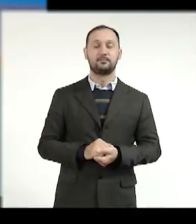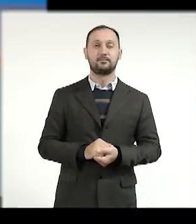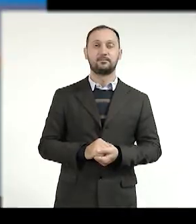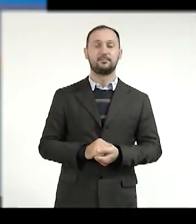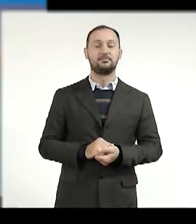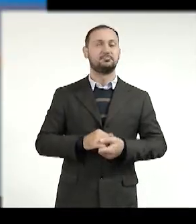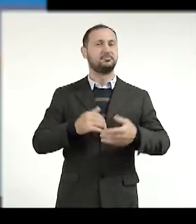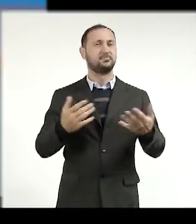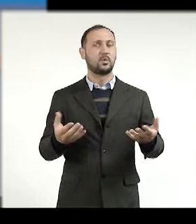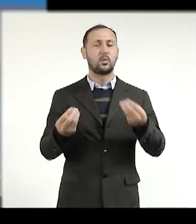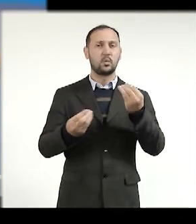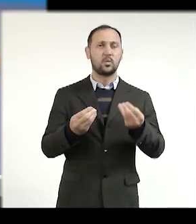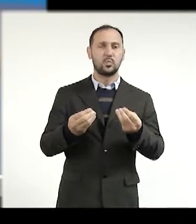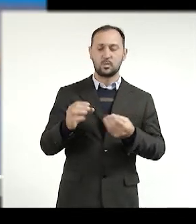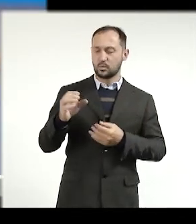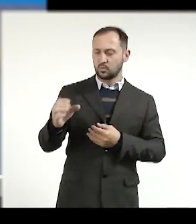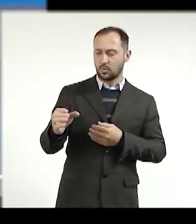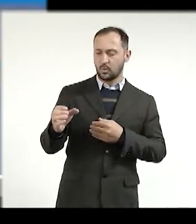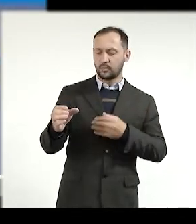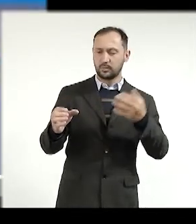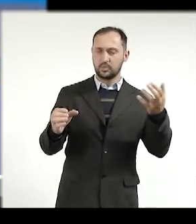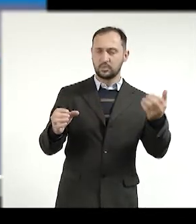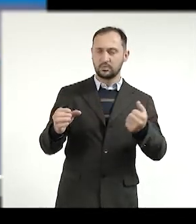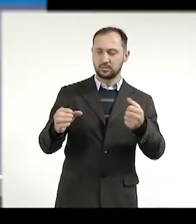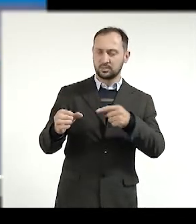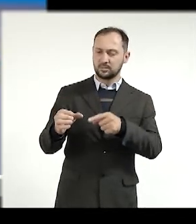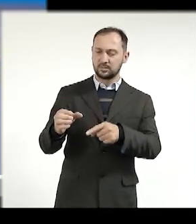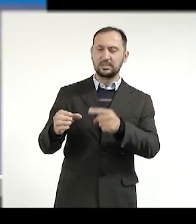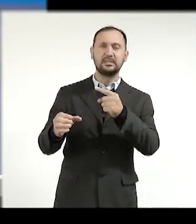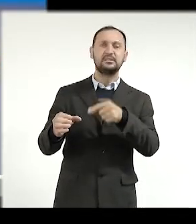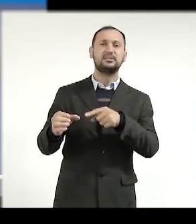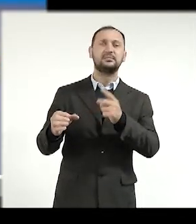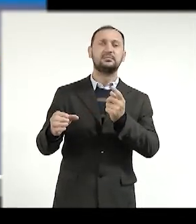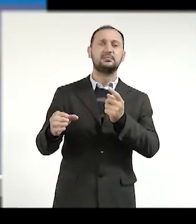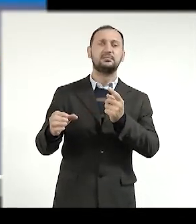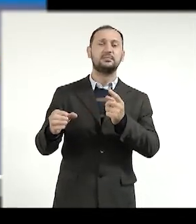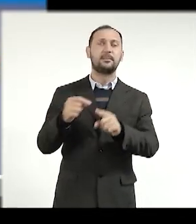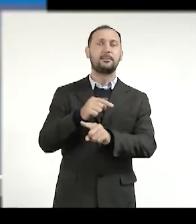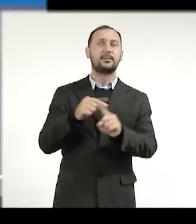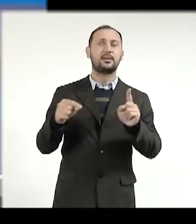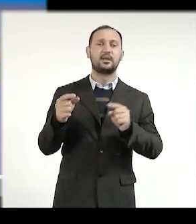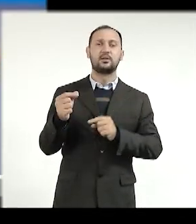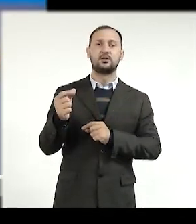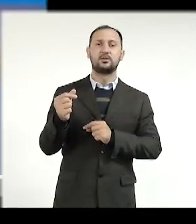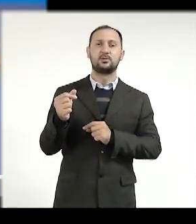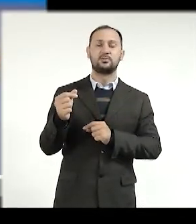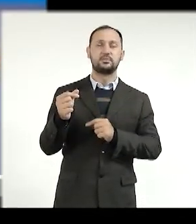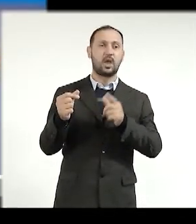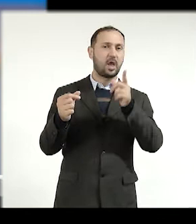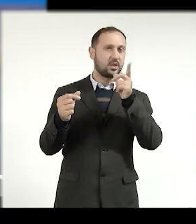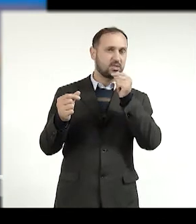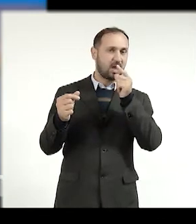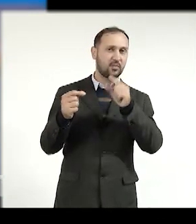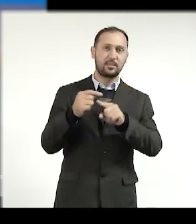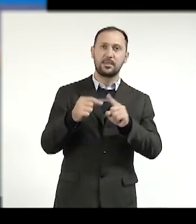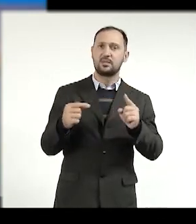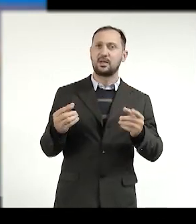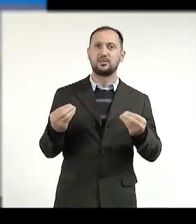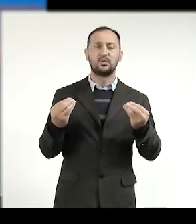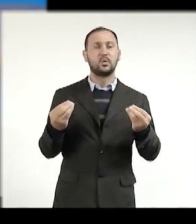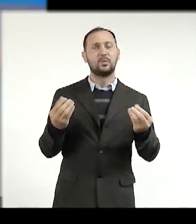Não é possível um copo de leite desse ser a metade do preço de um copo de